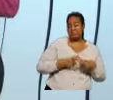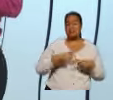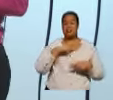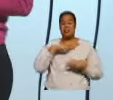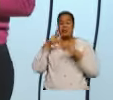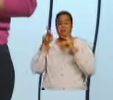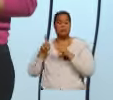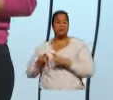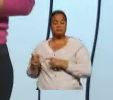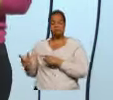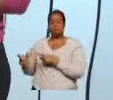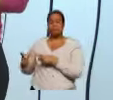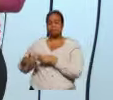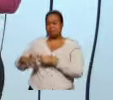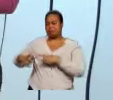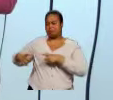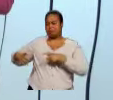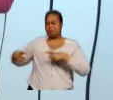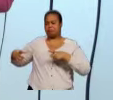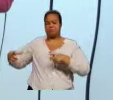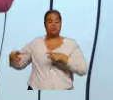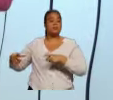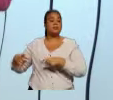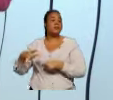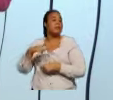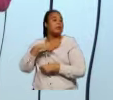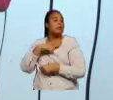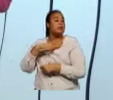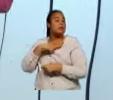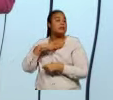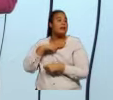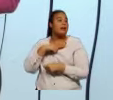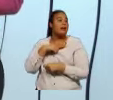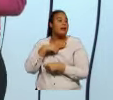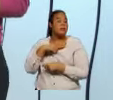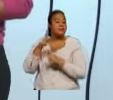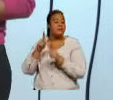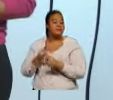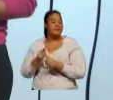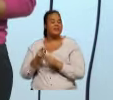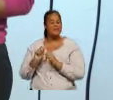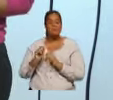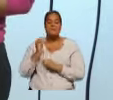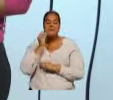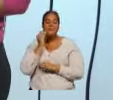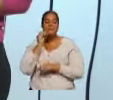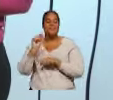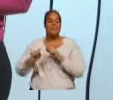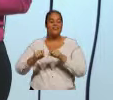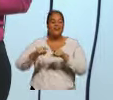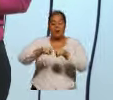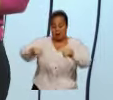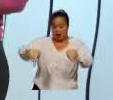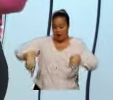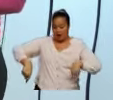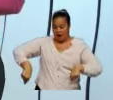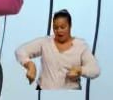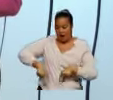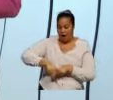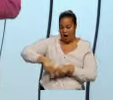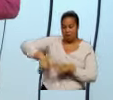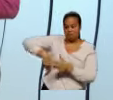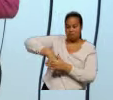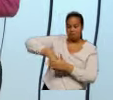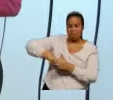a gente divide se o território seremos donos de três campos de futebol aproximadamente uns 24 mil metros